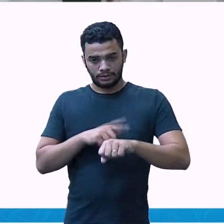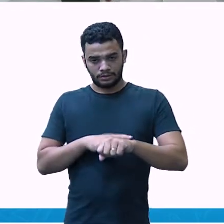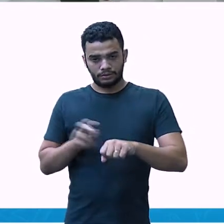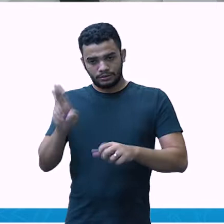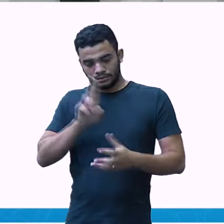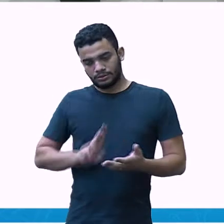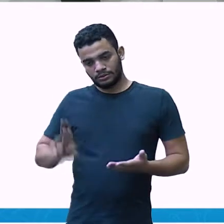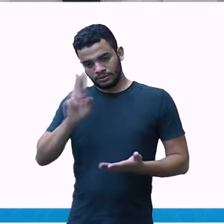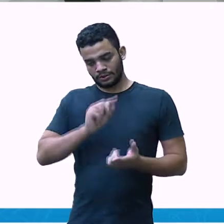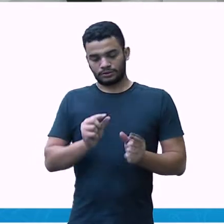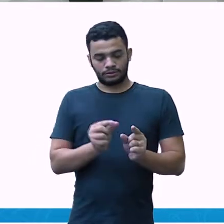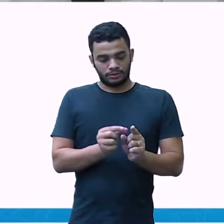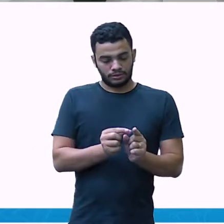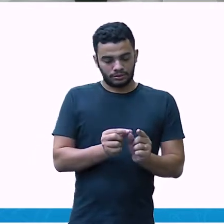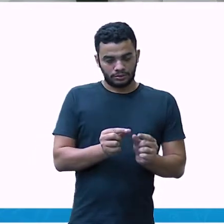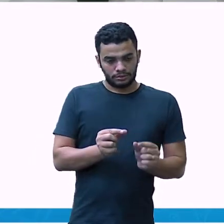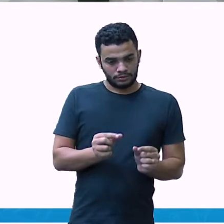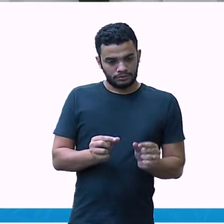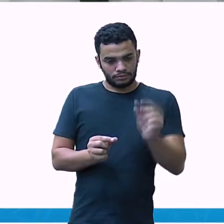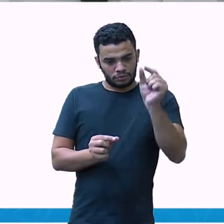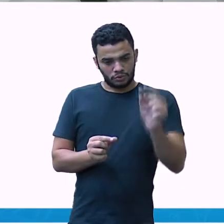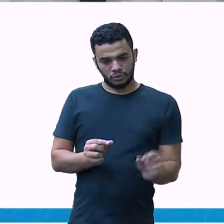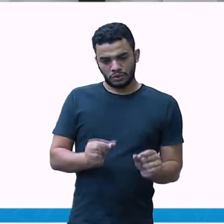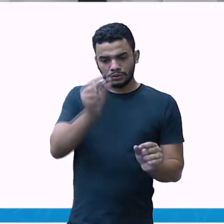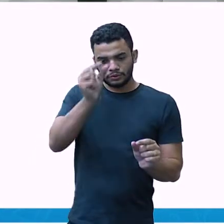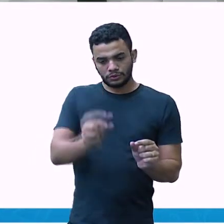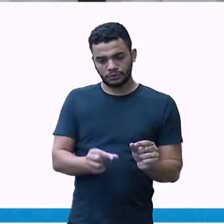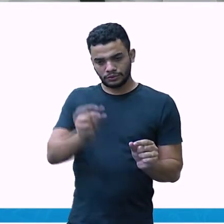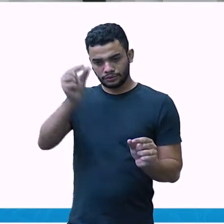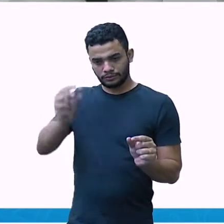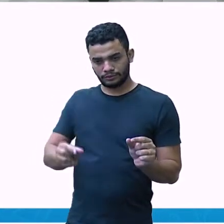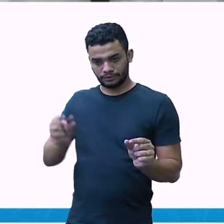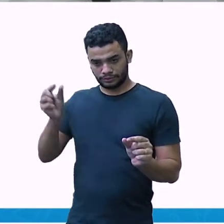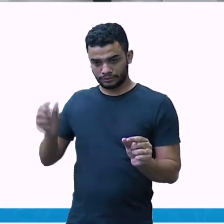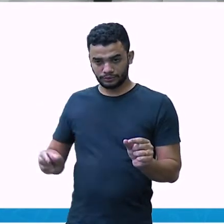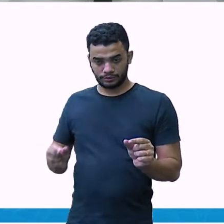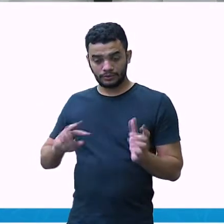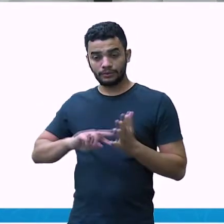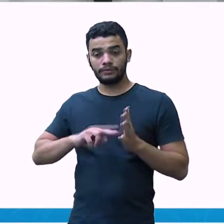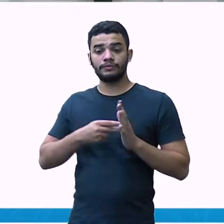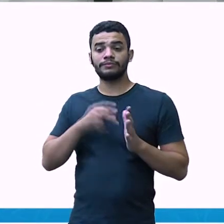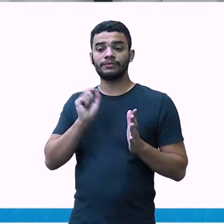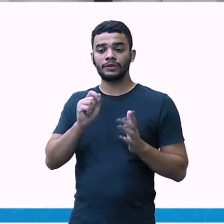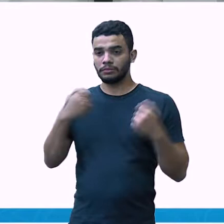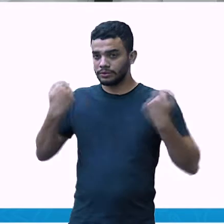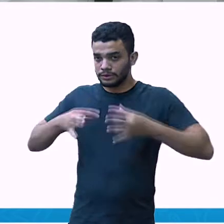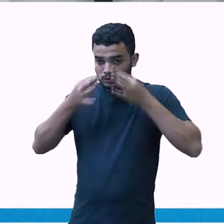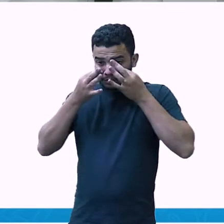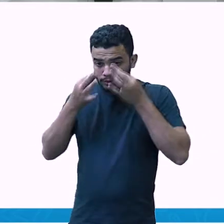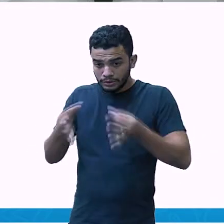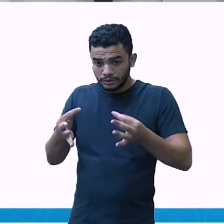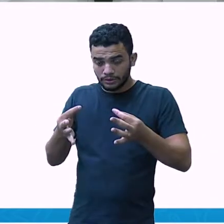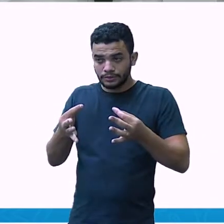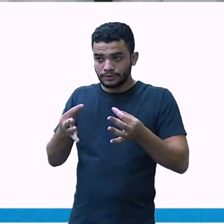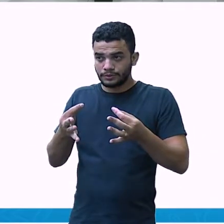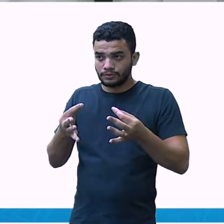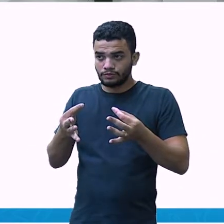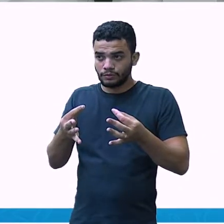vertical, fiquem atentos que todas as informações desse gráfico, ele vai estar aqui no eixo